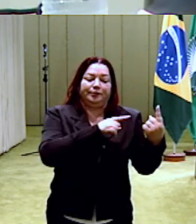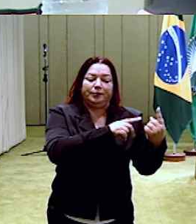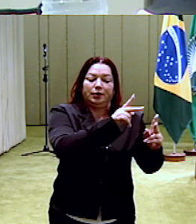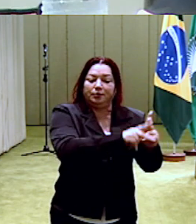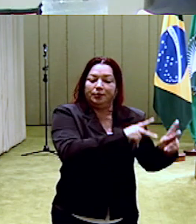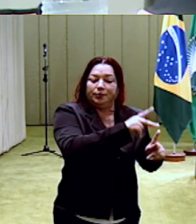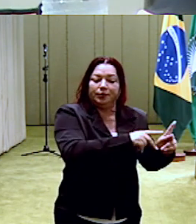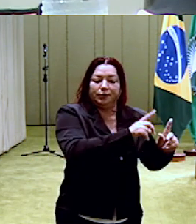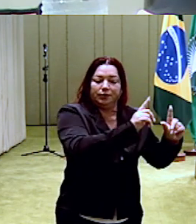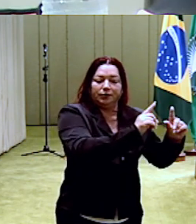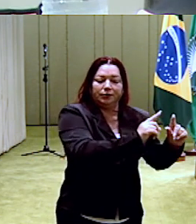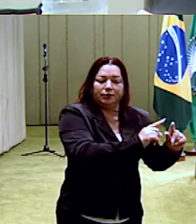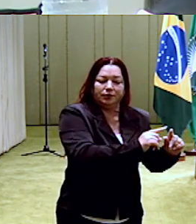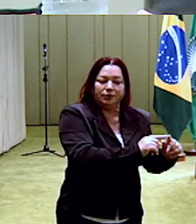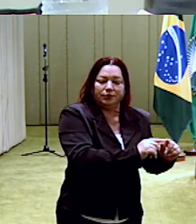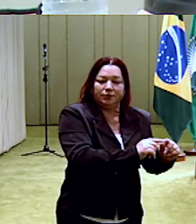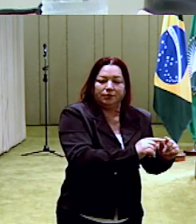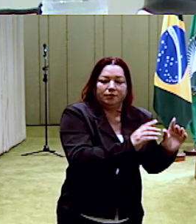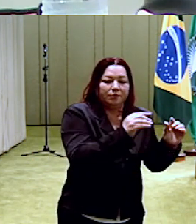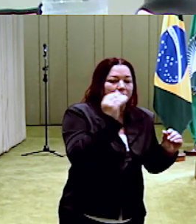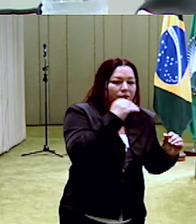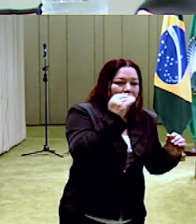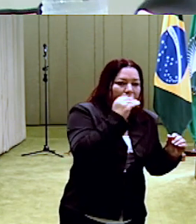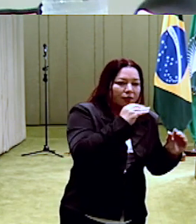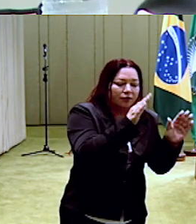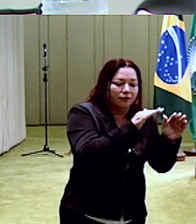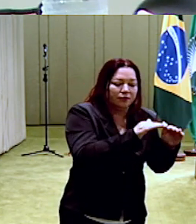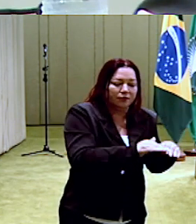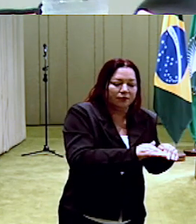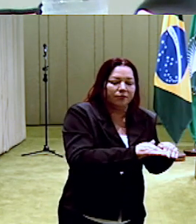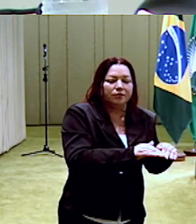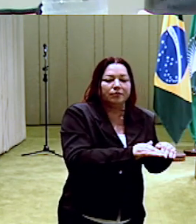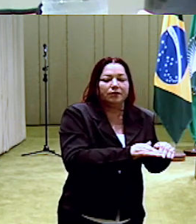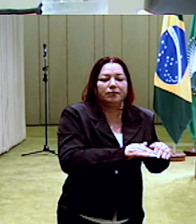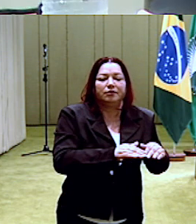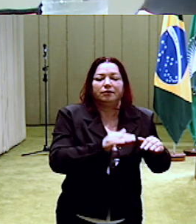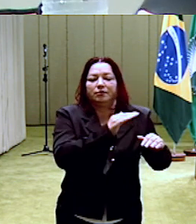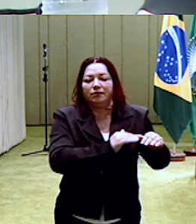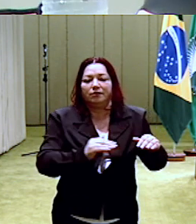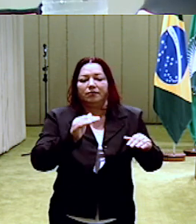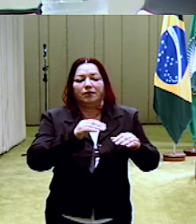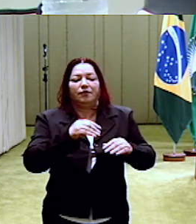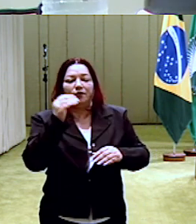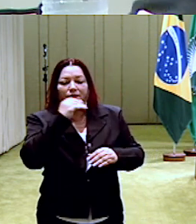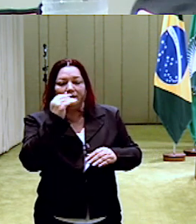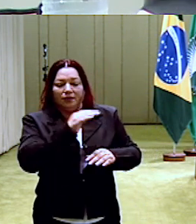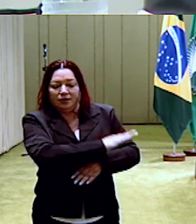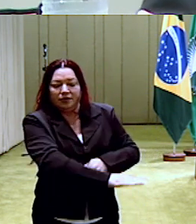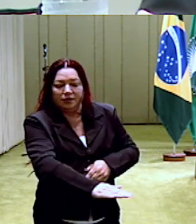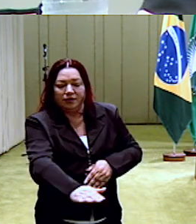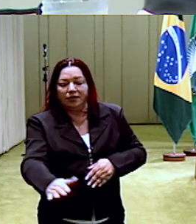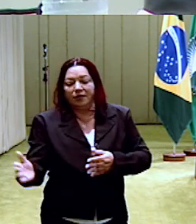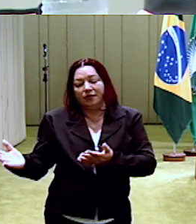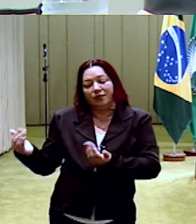uma população com baixa capacidade de defesa, especialmente cognitiva, e uma camada bastante vulnerabilizada, que são as crianças